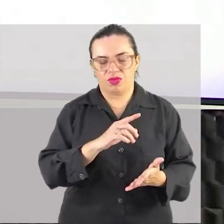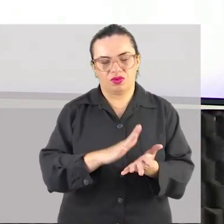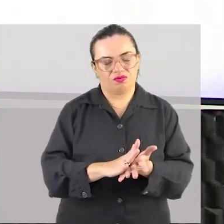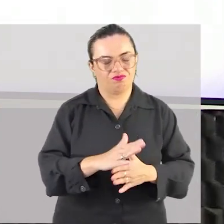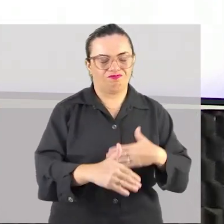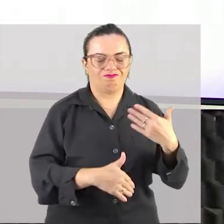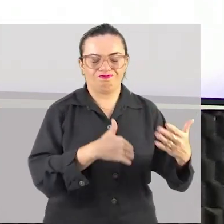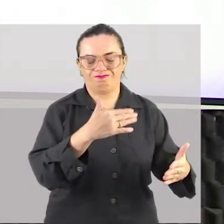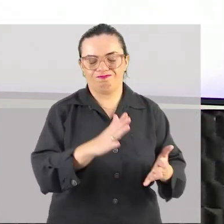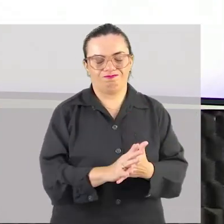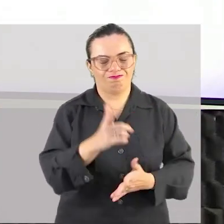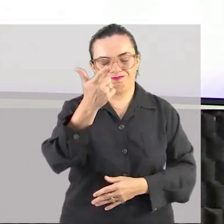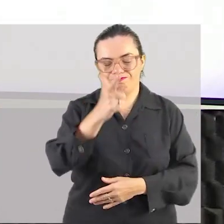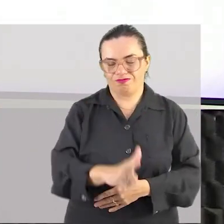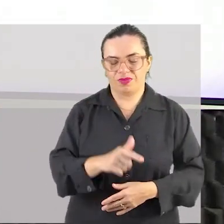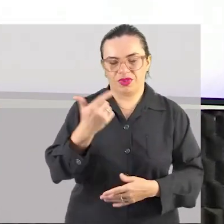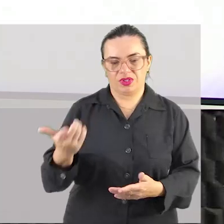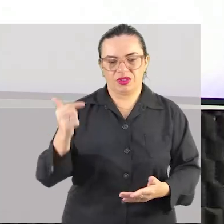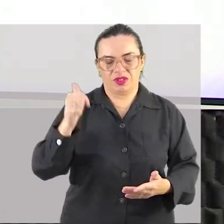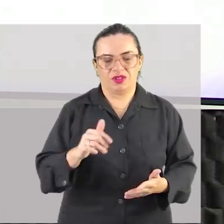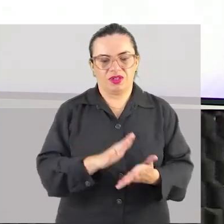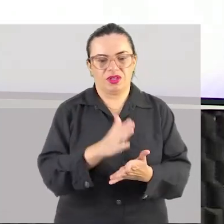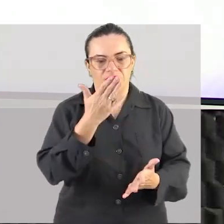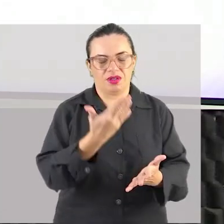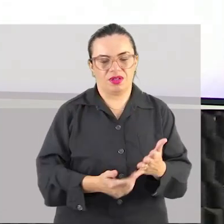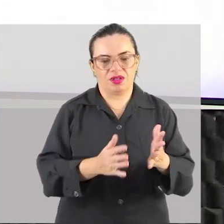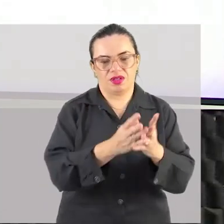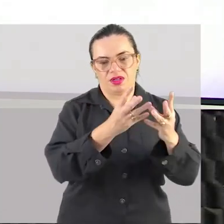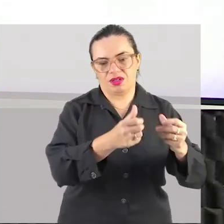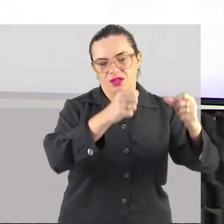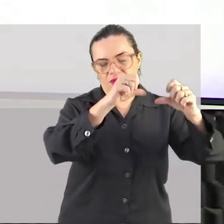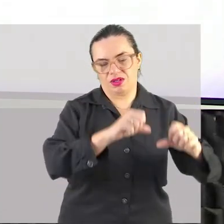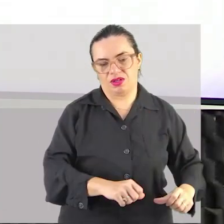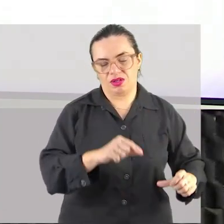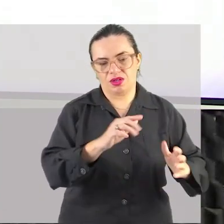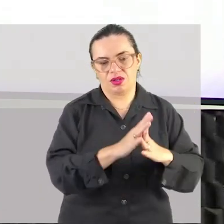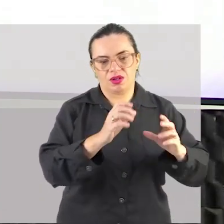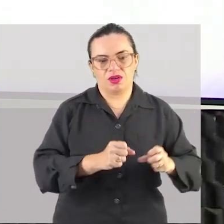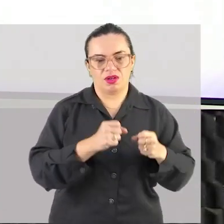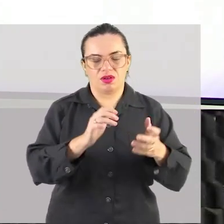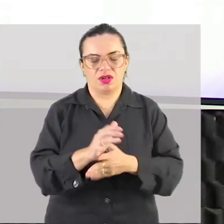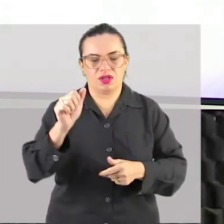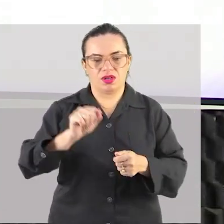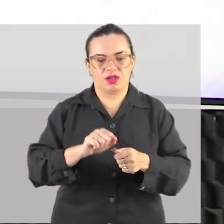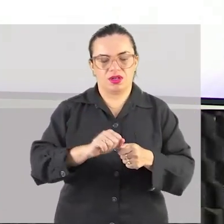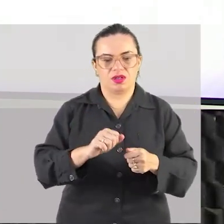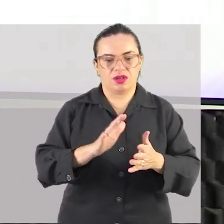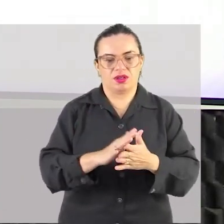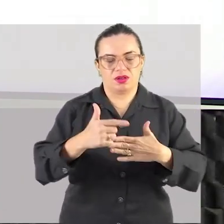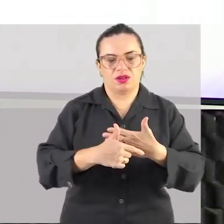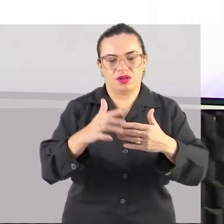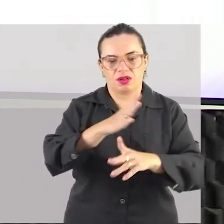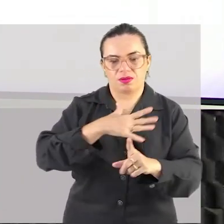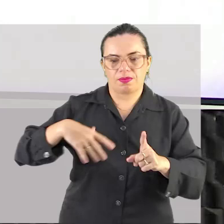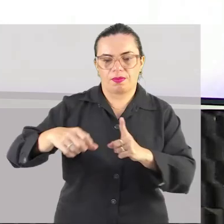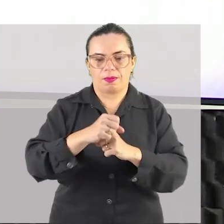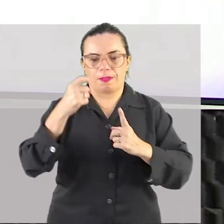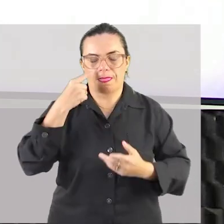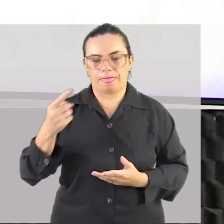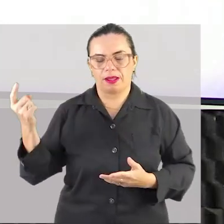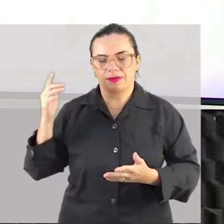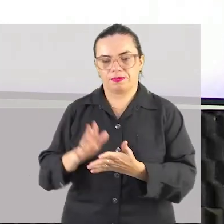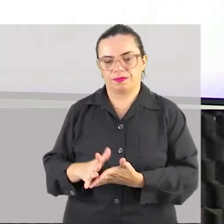margem para que o ciclo se repita. Então isso vai desgastando a capacidade produtiva da terra. Aí ele diz, o